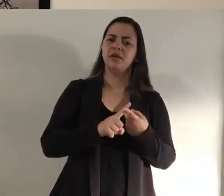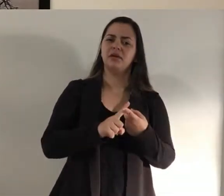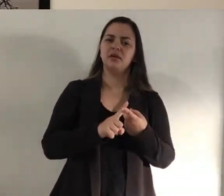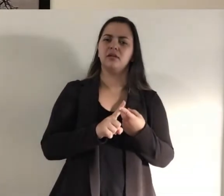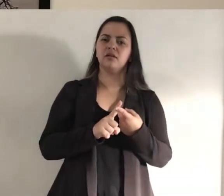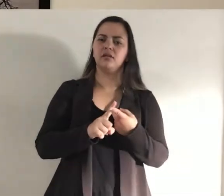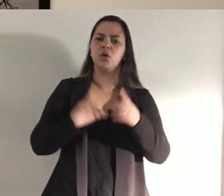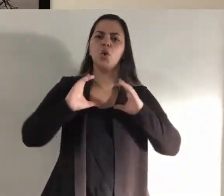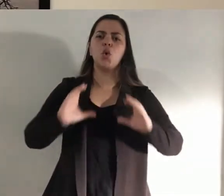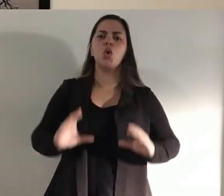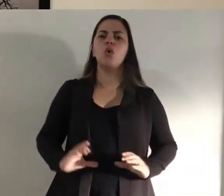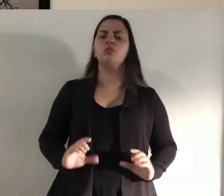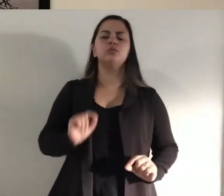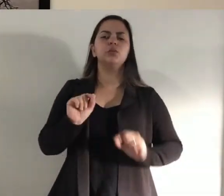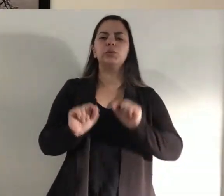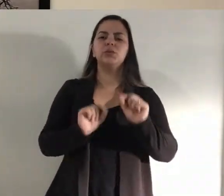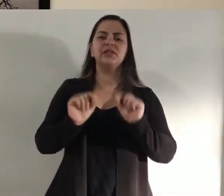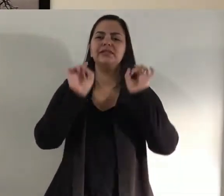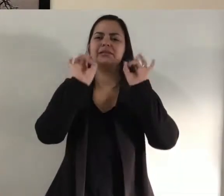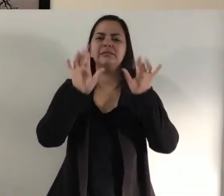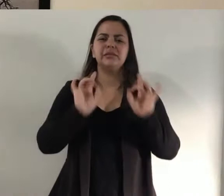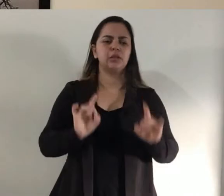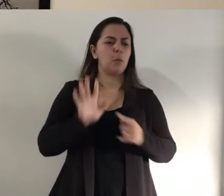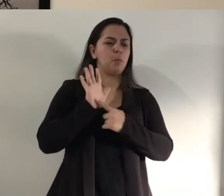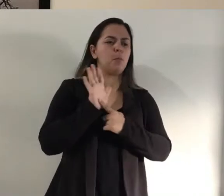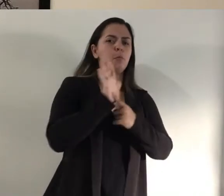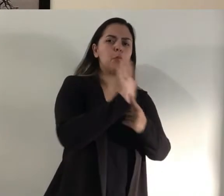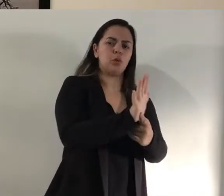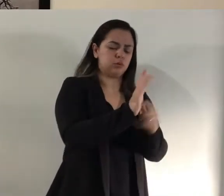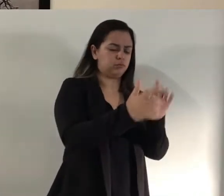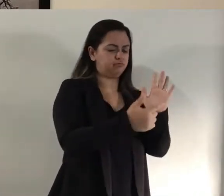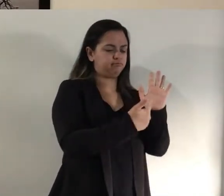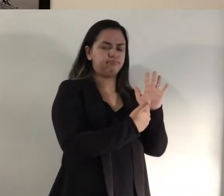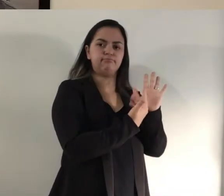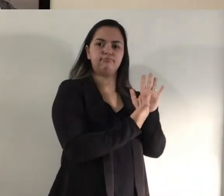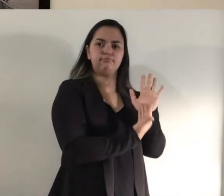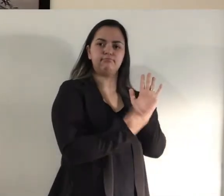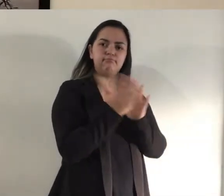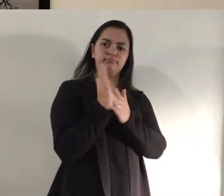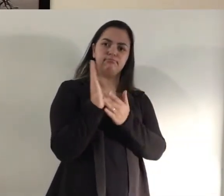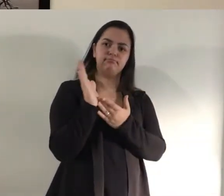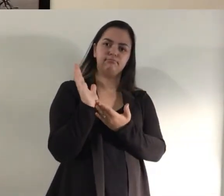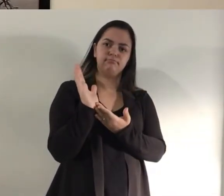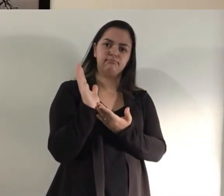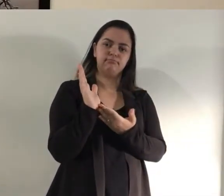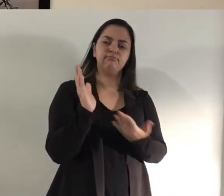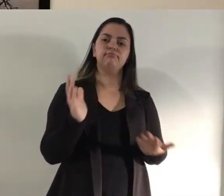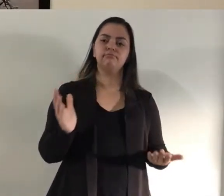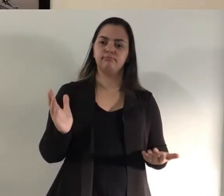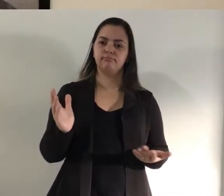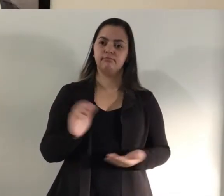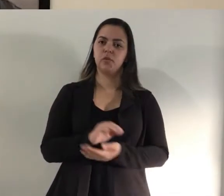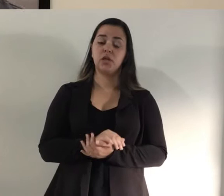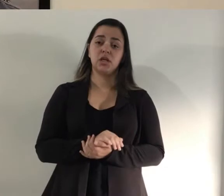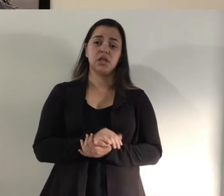especial. Ele mostra para os seus discípulos suas mãos e o seu lado. E isso ele não estava apenas dizendo com essa